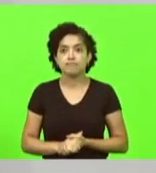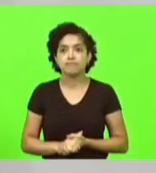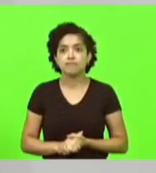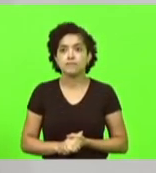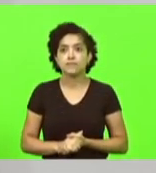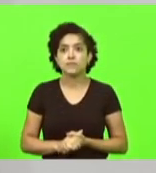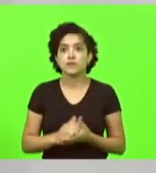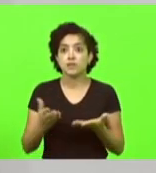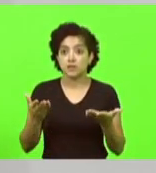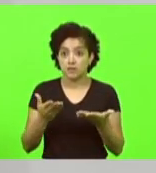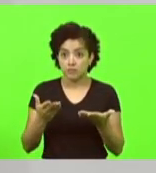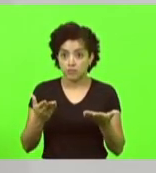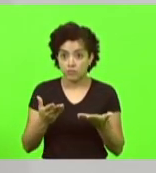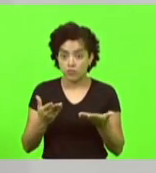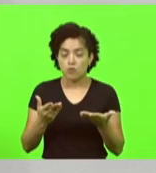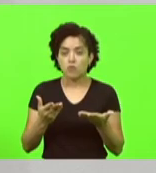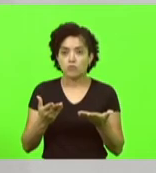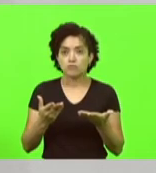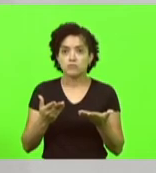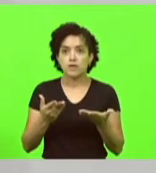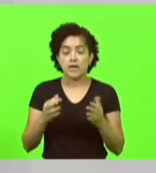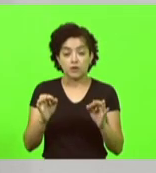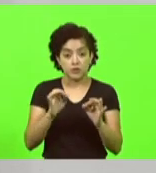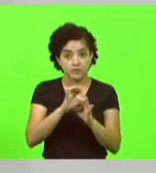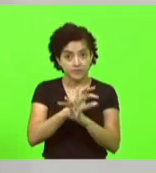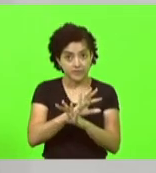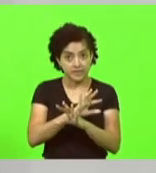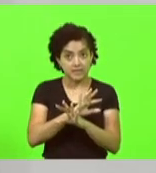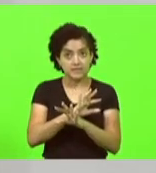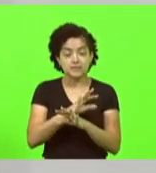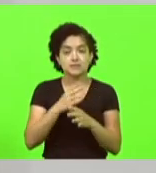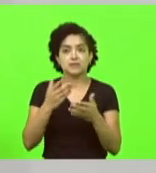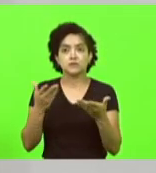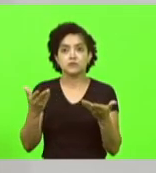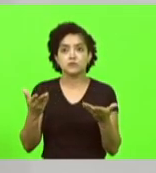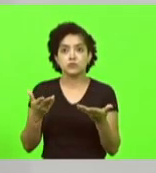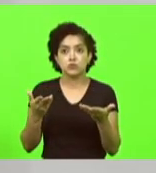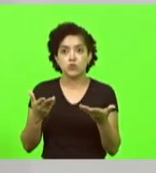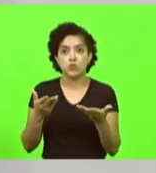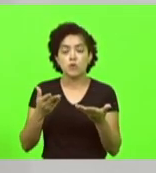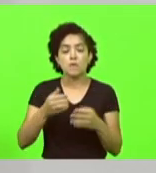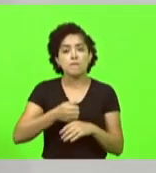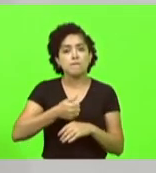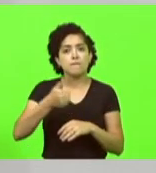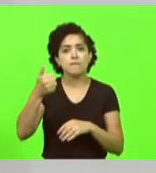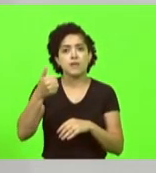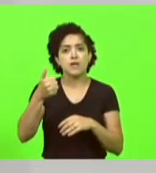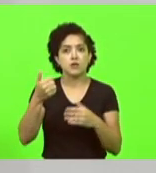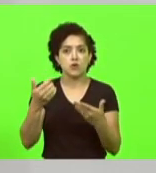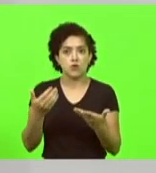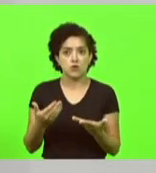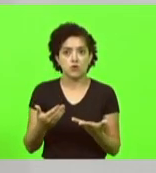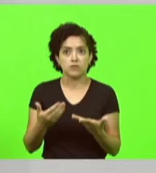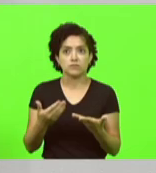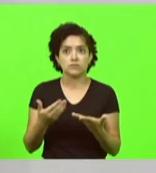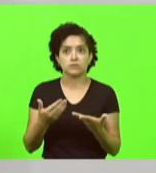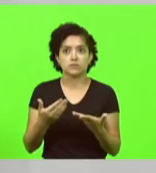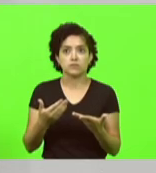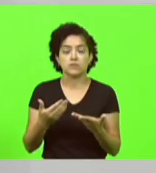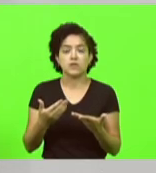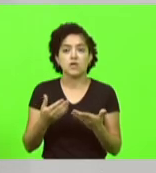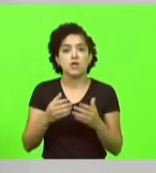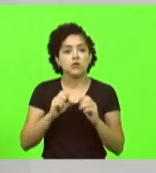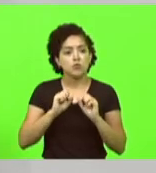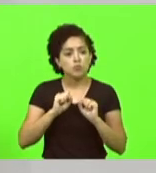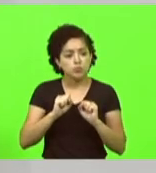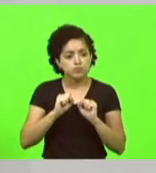Vou procurar, finalizando, fazer o melhor de tudo daquilo que posso